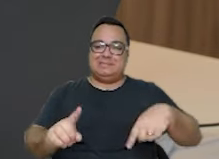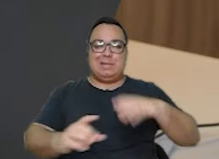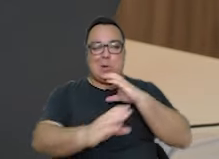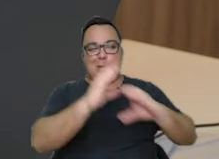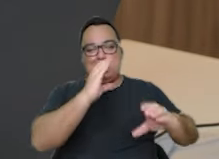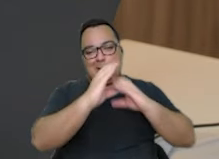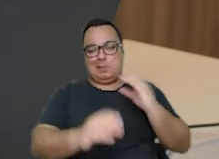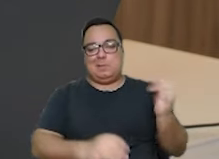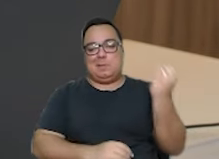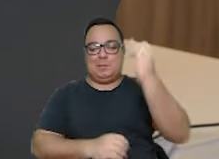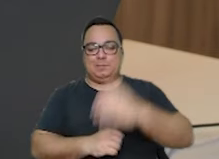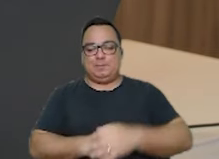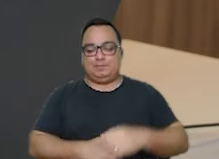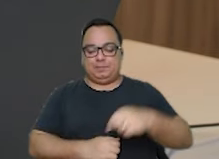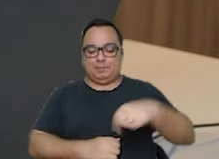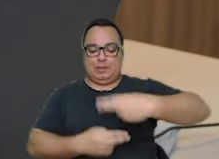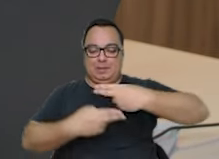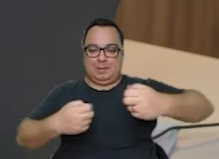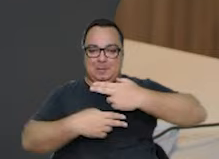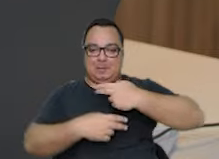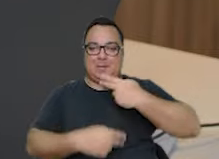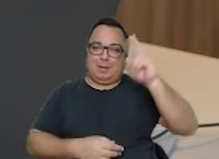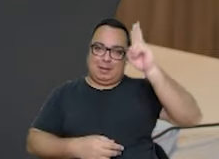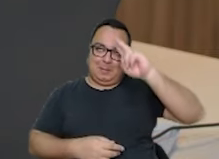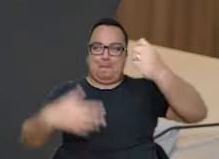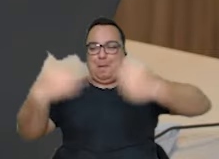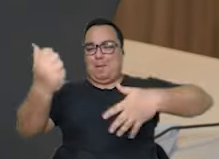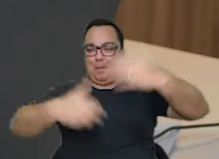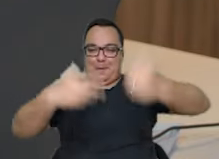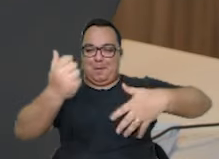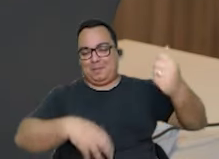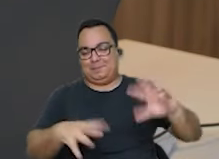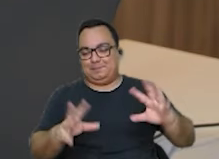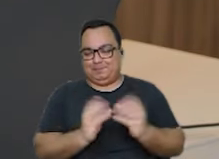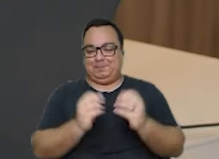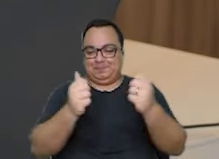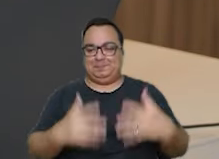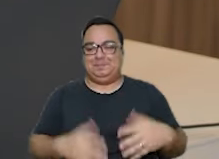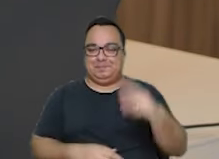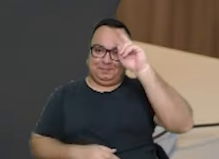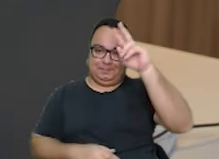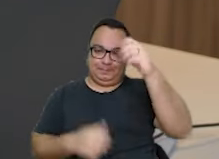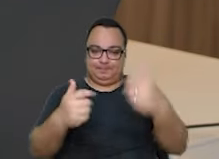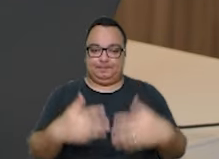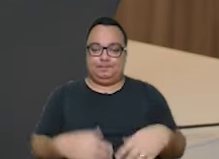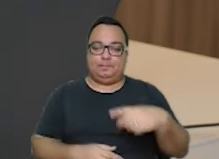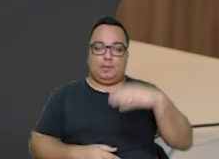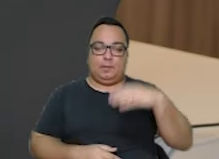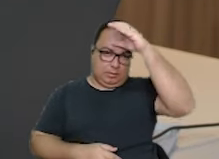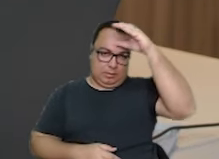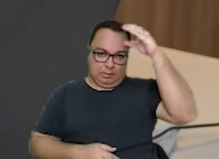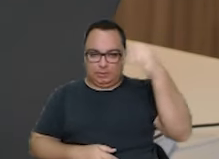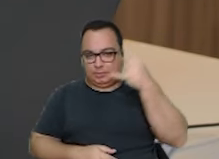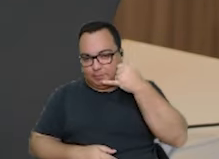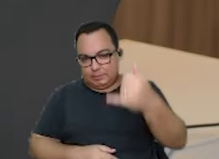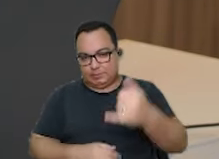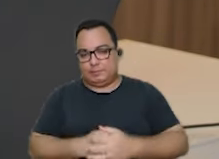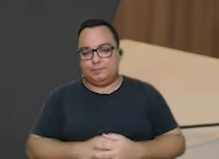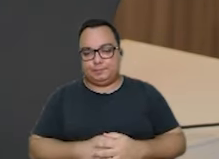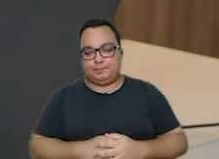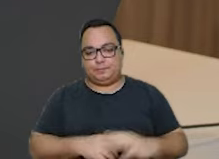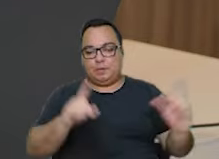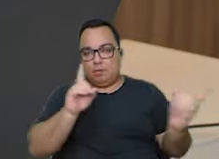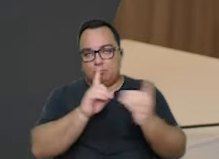no sebrai a gente vira contador de causo né então vou contar aqui rid um ca o cliente ligou né meu atendimento canal de